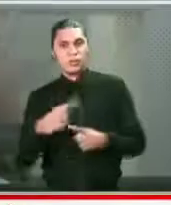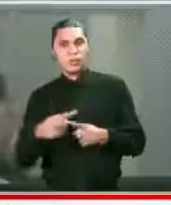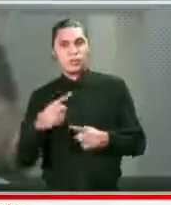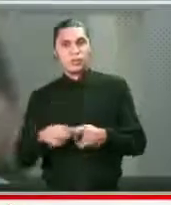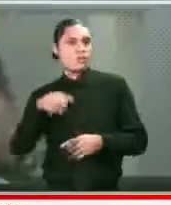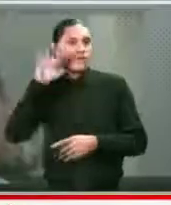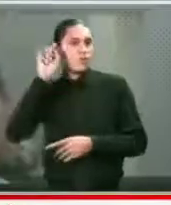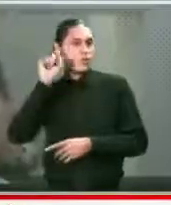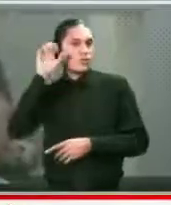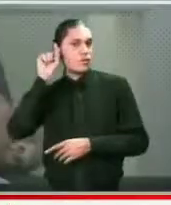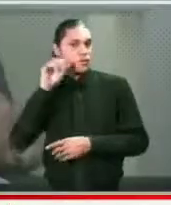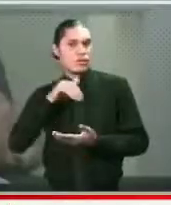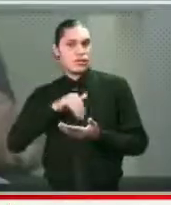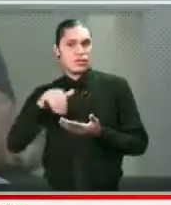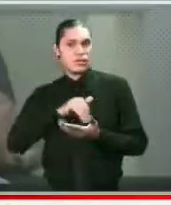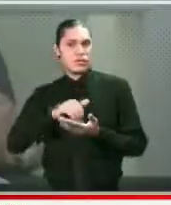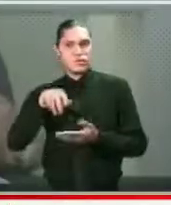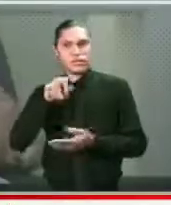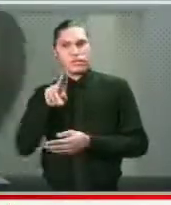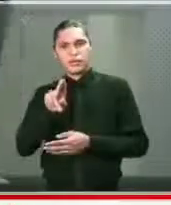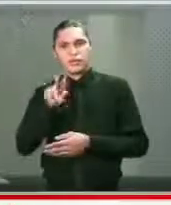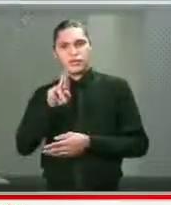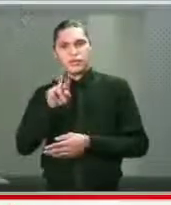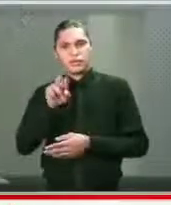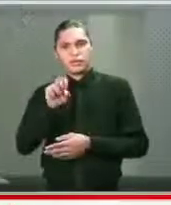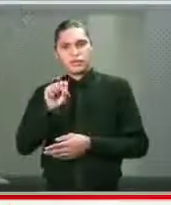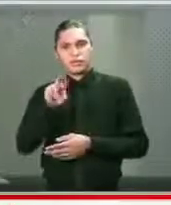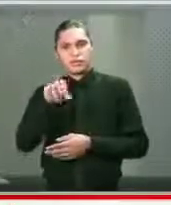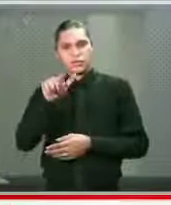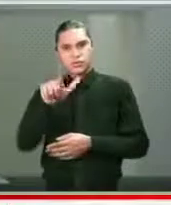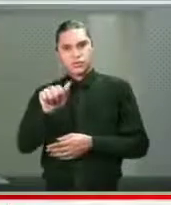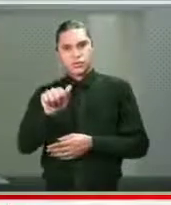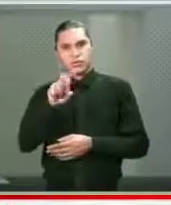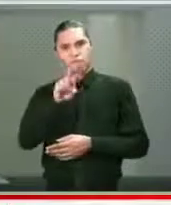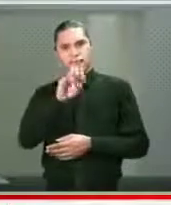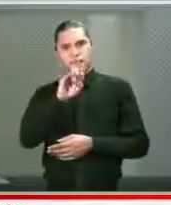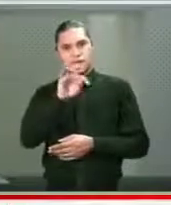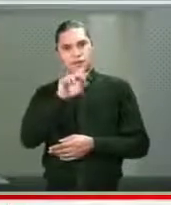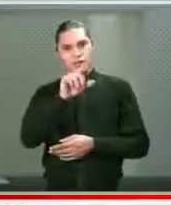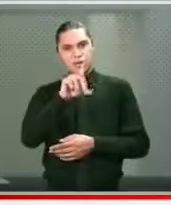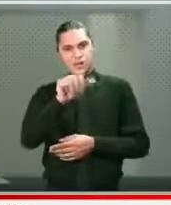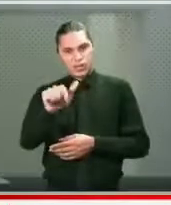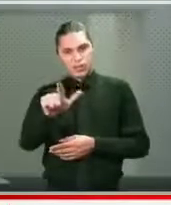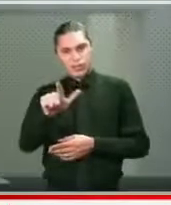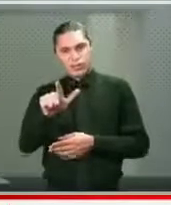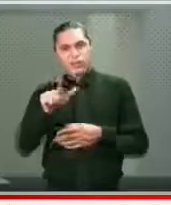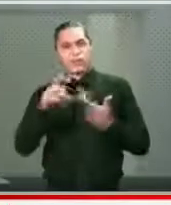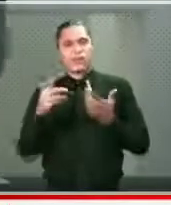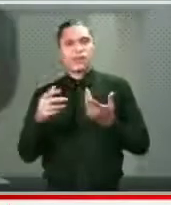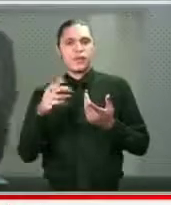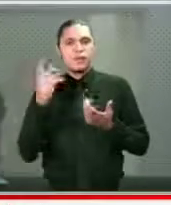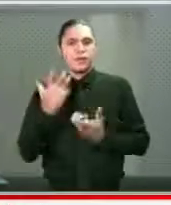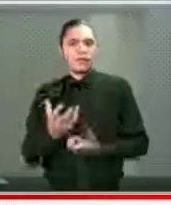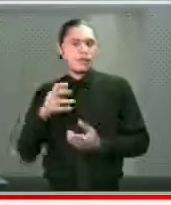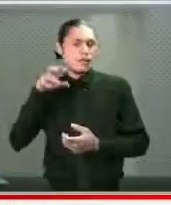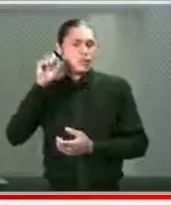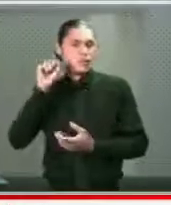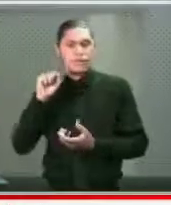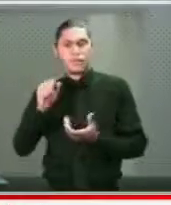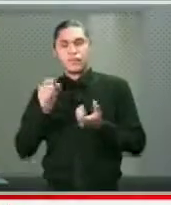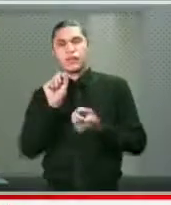secretária Úrsula Vidal e eu quero ouvir os representantes do governo que digam a